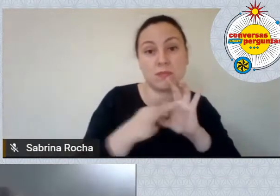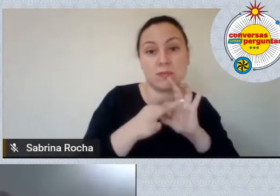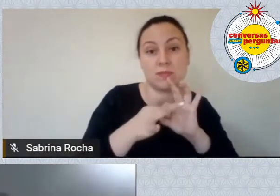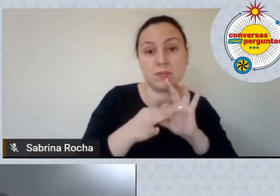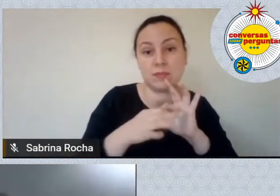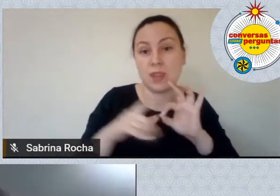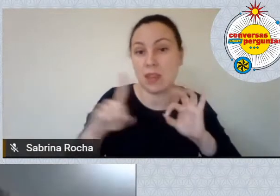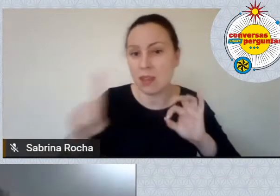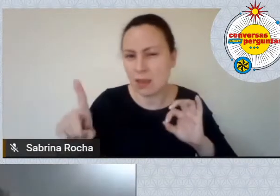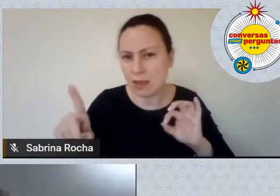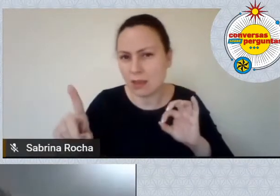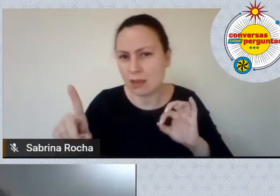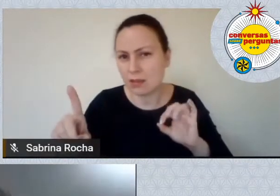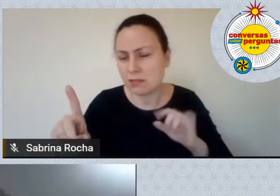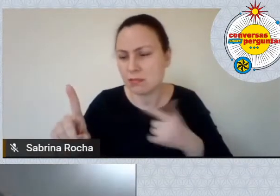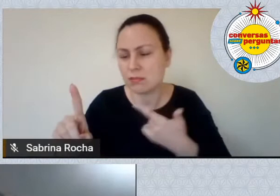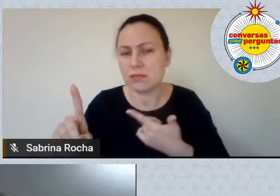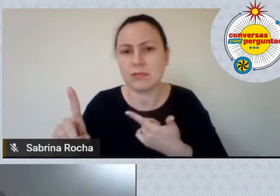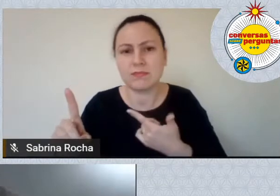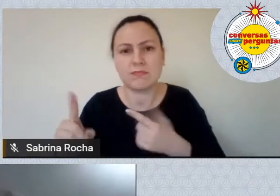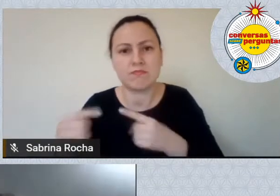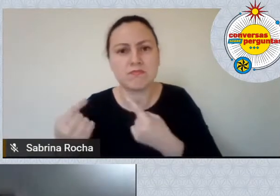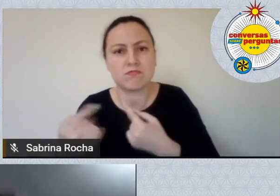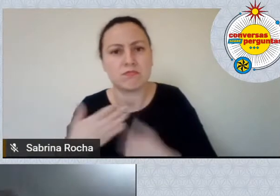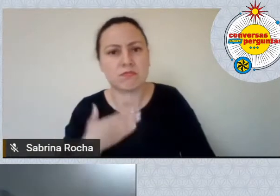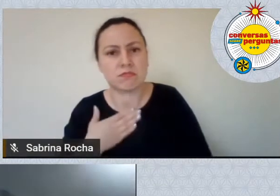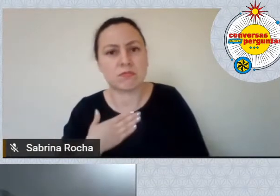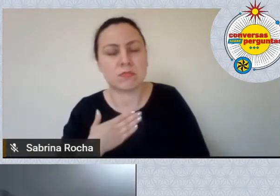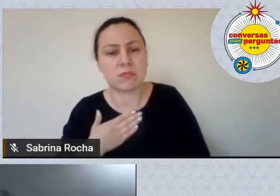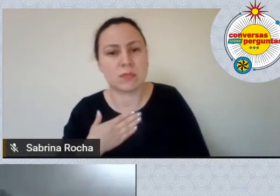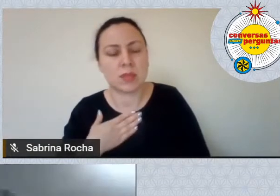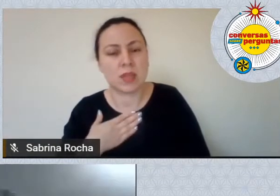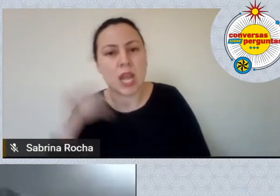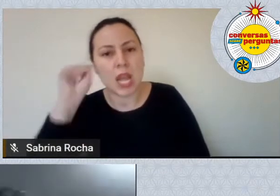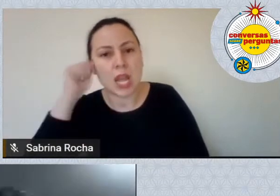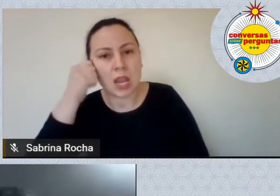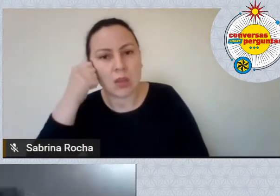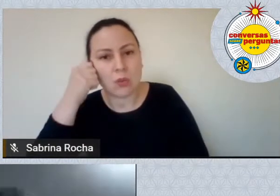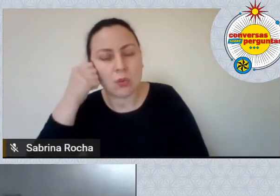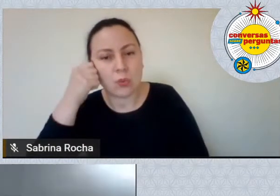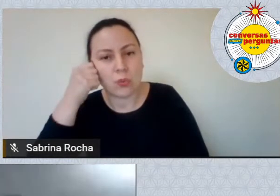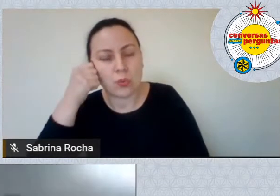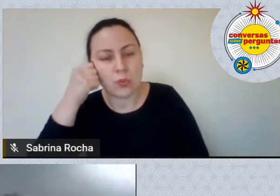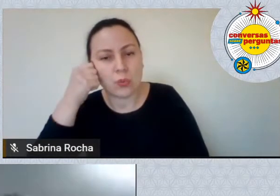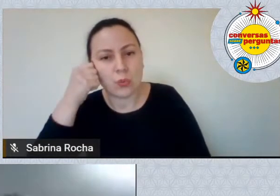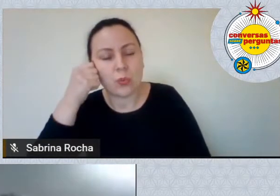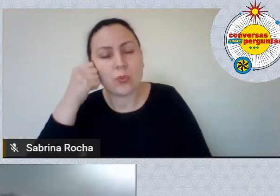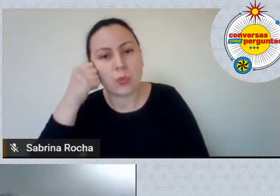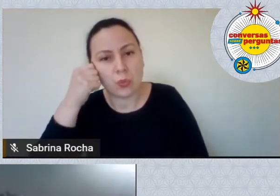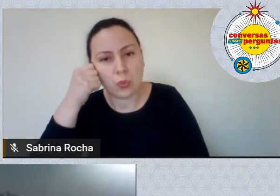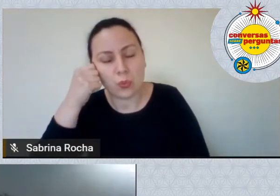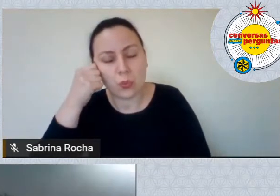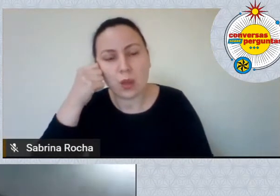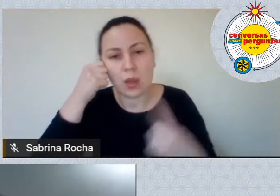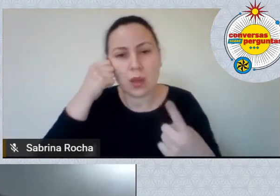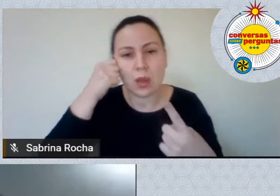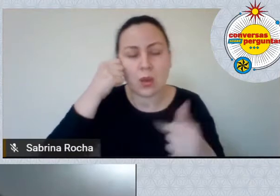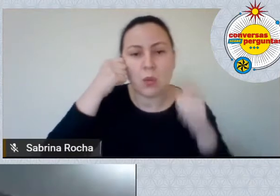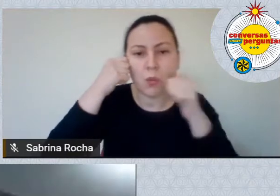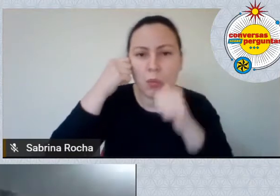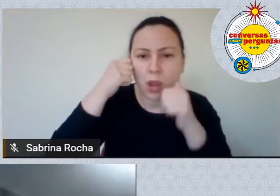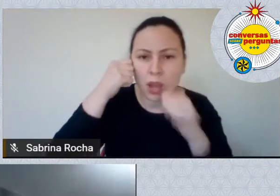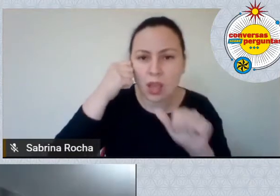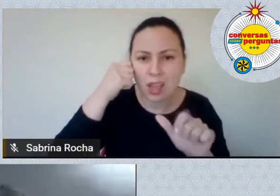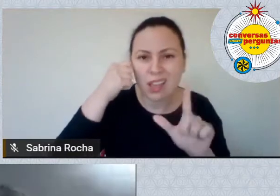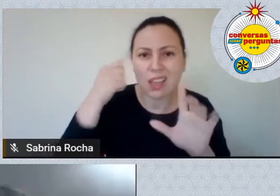tem contra si muita coisa, mas imagina negra e mulher, opa, imagina negra, mulher e pobre, imagina, e